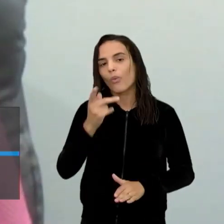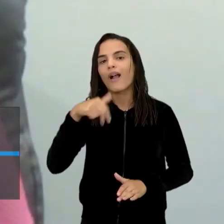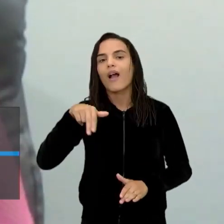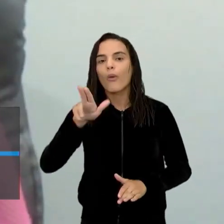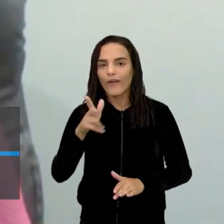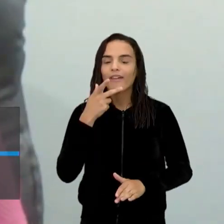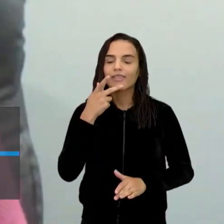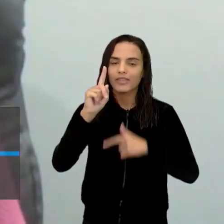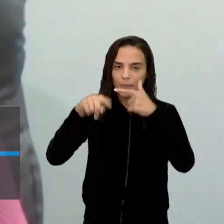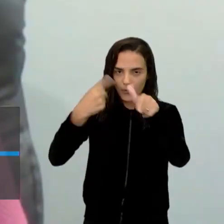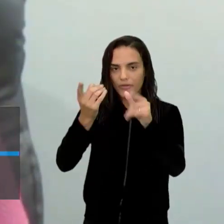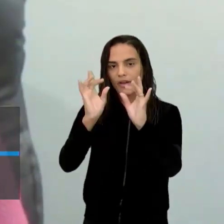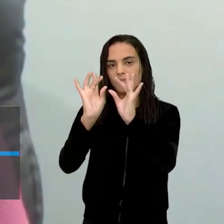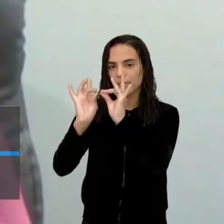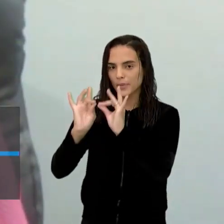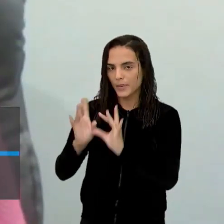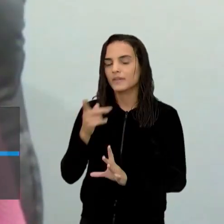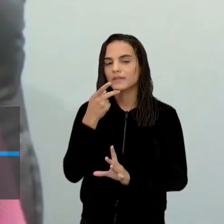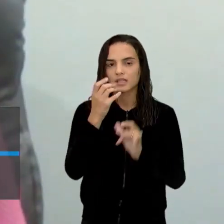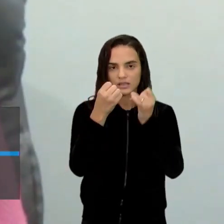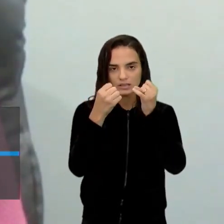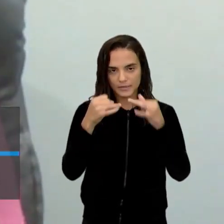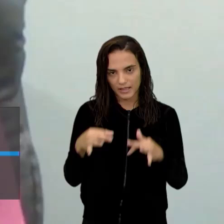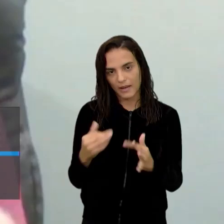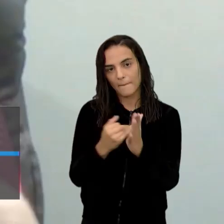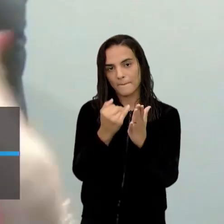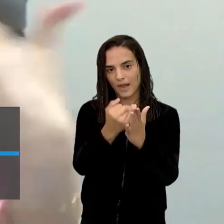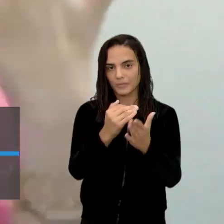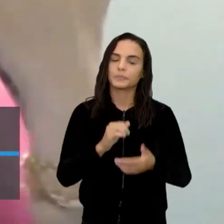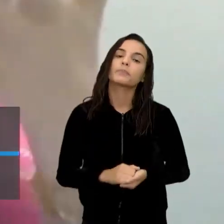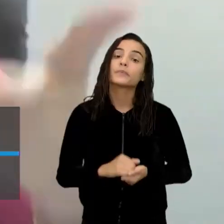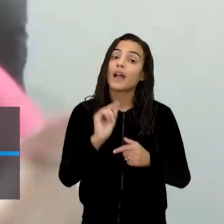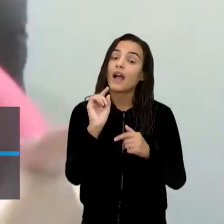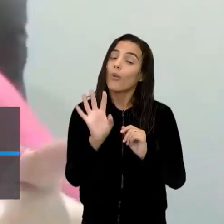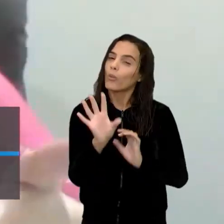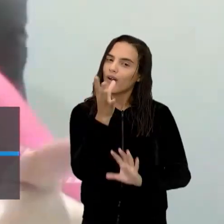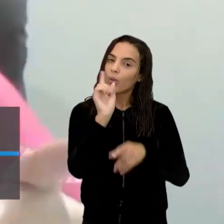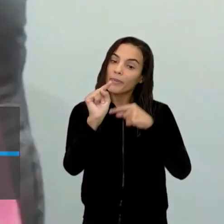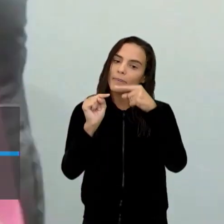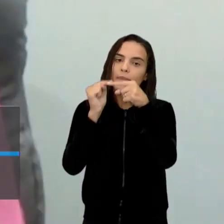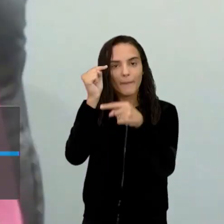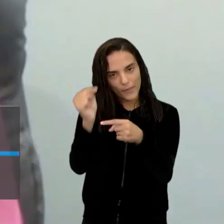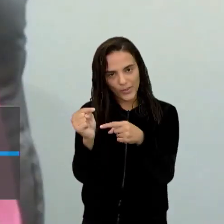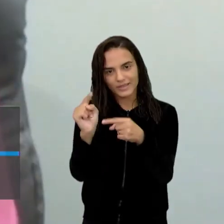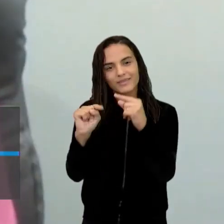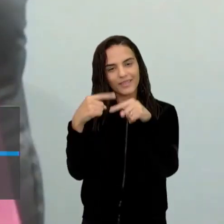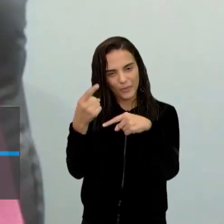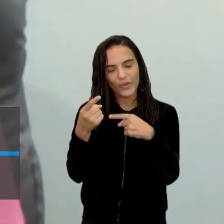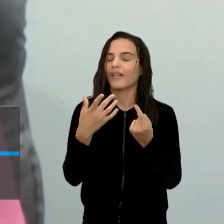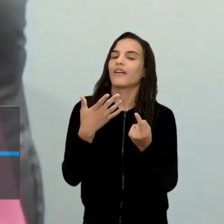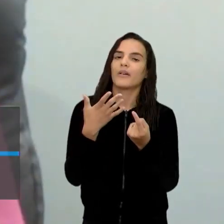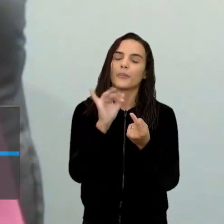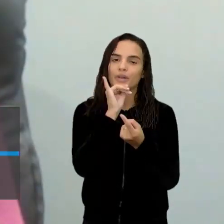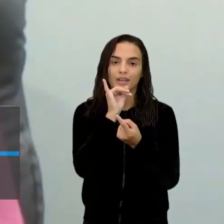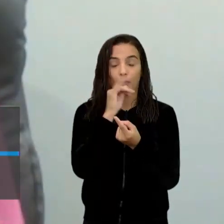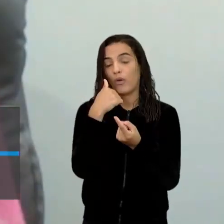gente trouxe o Cauê para estar falando um pouquinho, que é o que acontece após né? Eu não